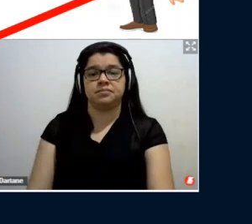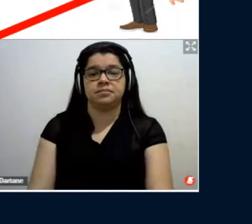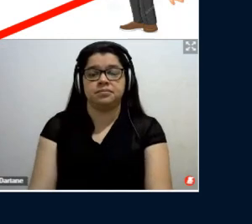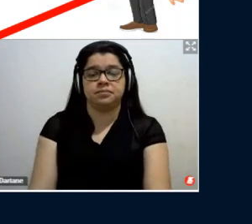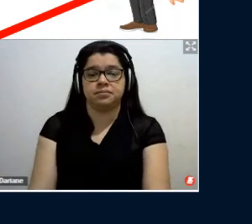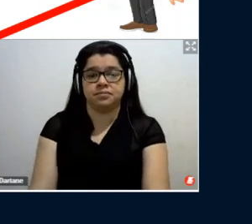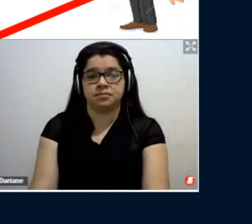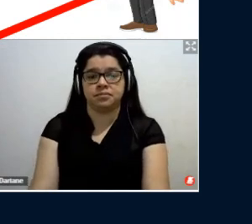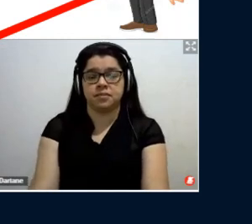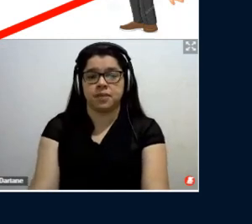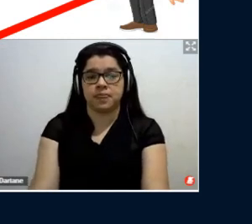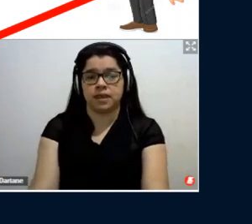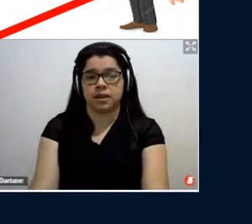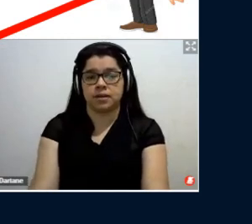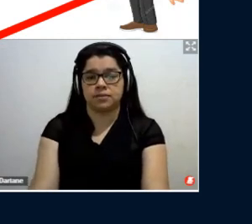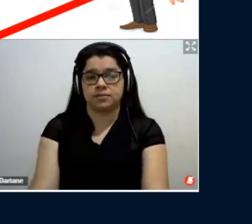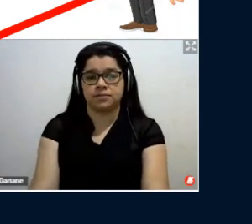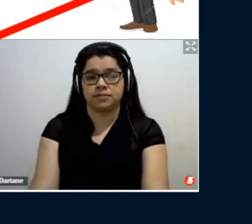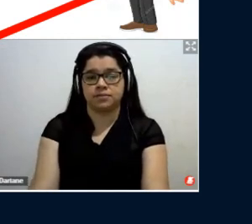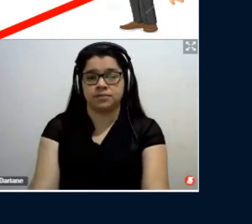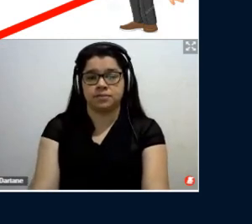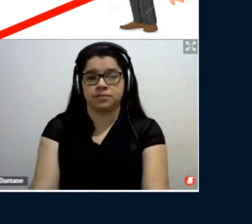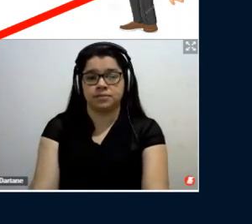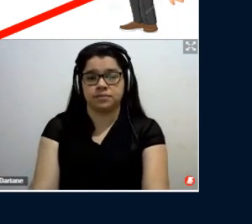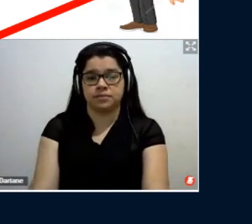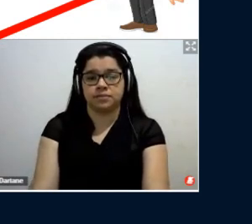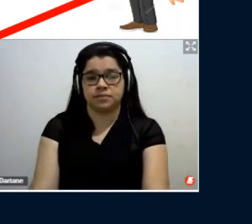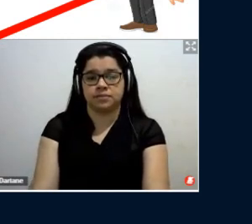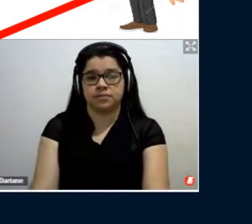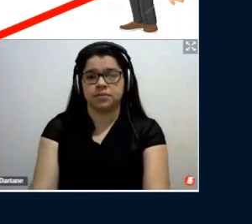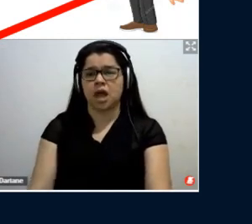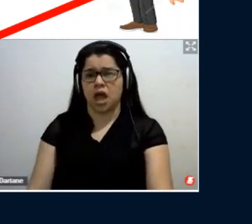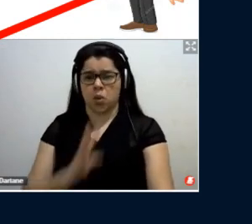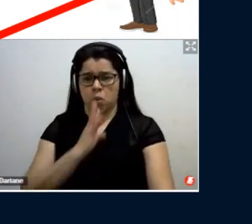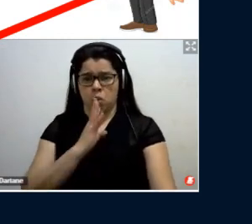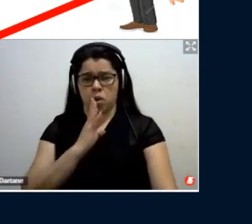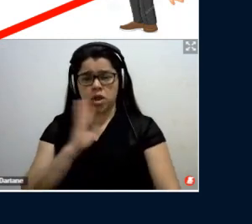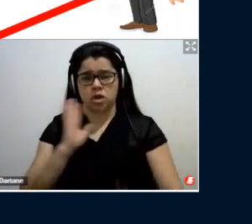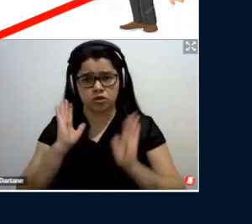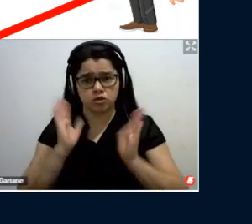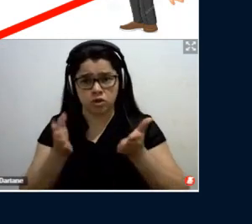bem. Eu já sei quem é o sujeito.